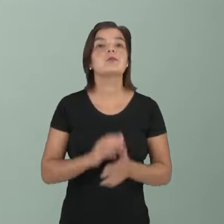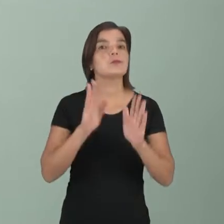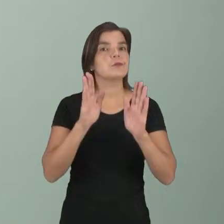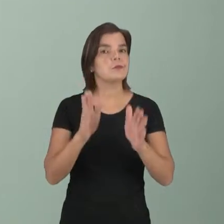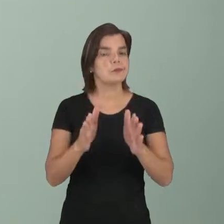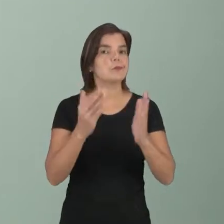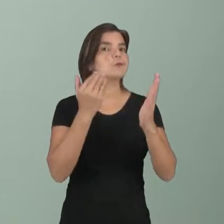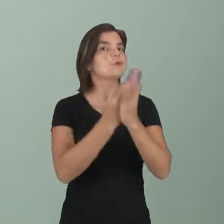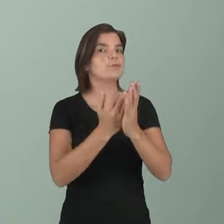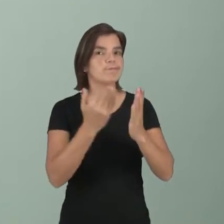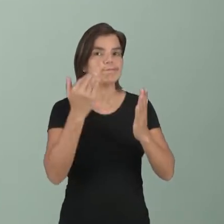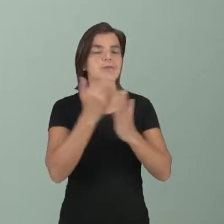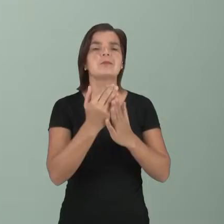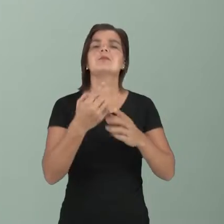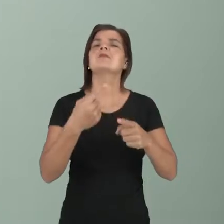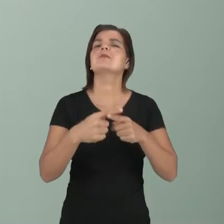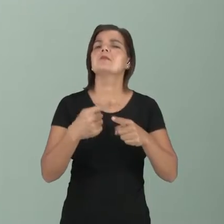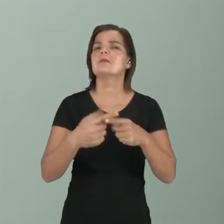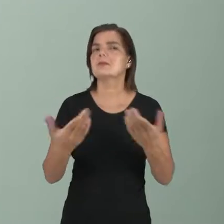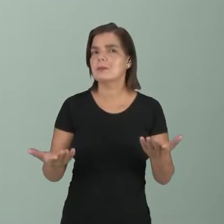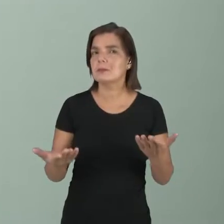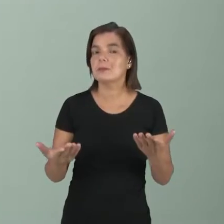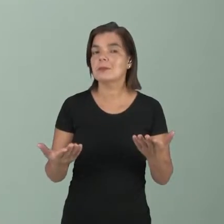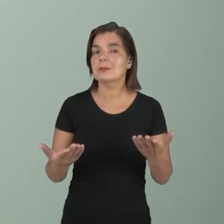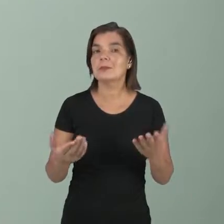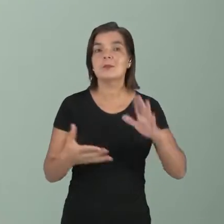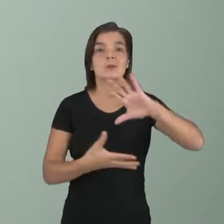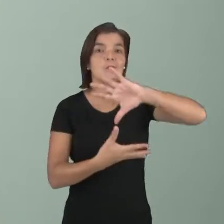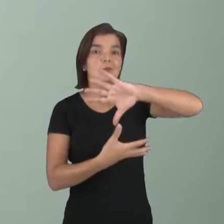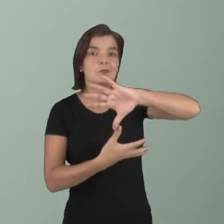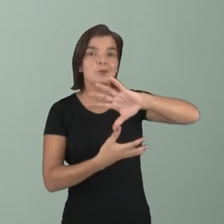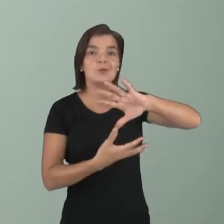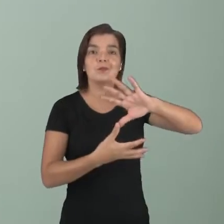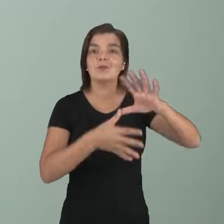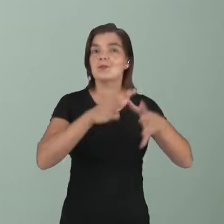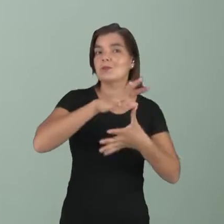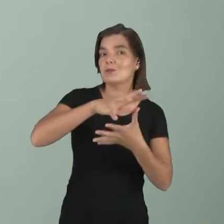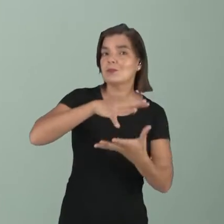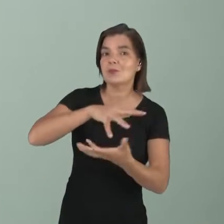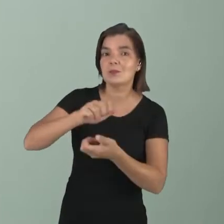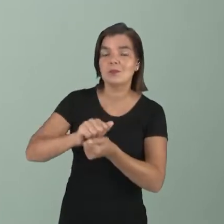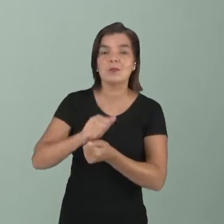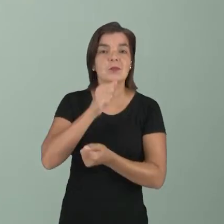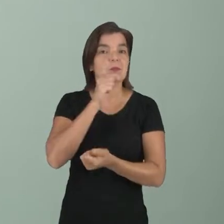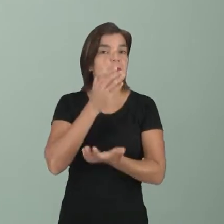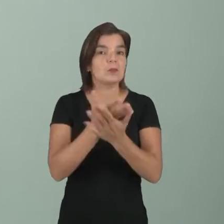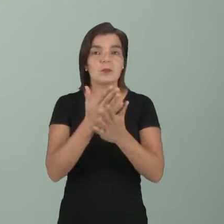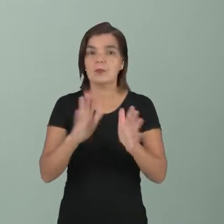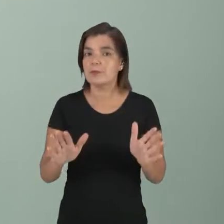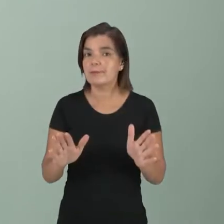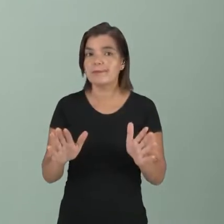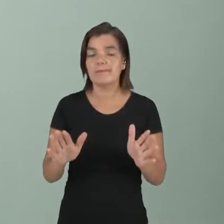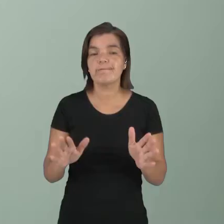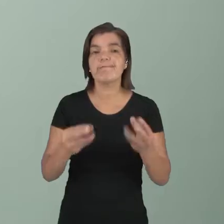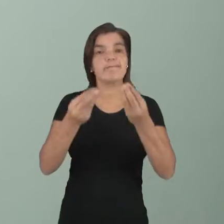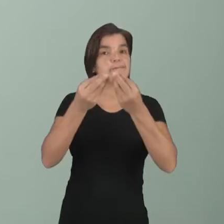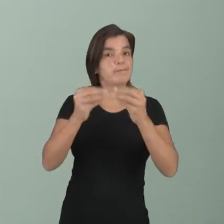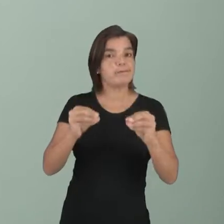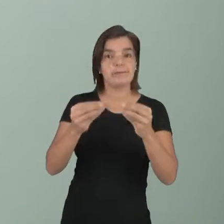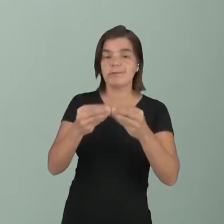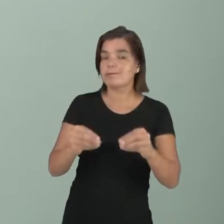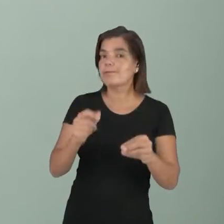eles já aumentaram. Por que aumentaram? Porque a nossa pandemia não acabou, as crises econômicas